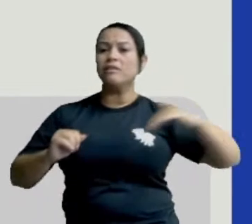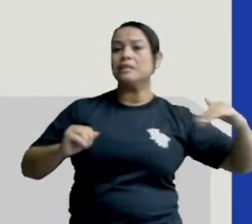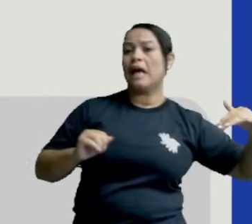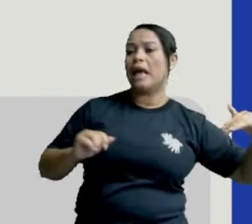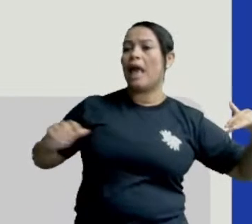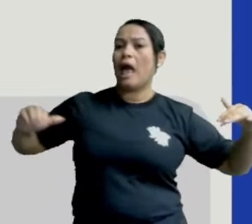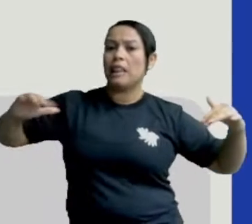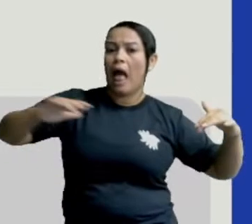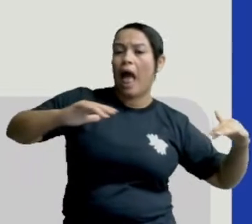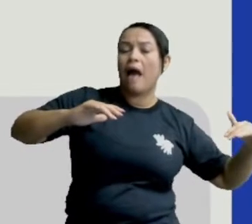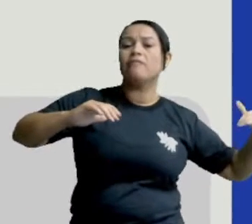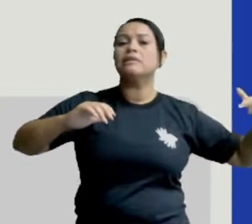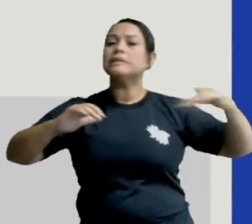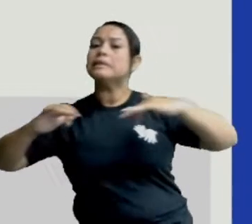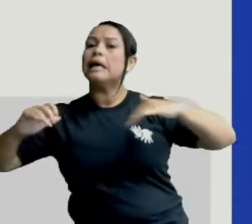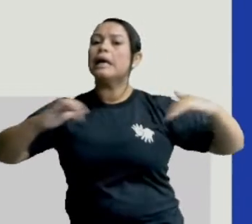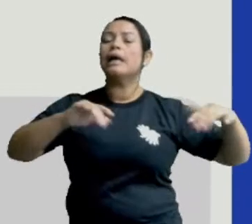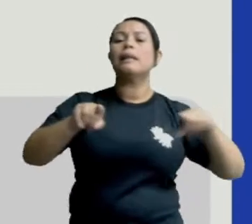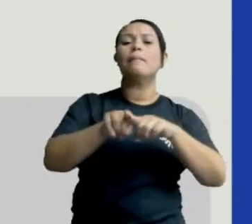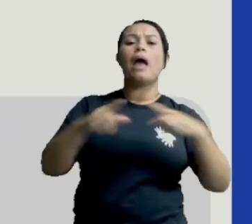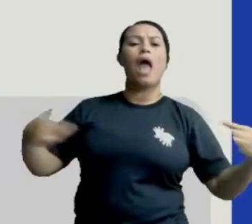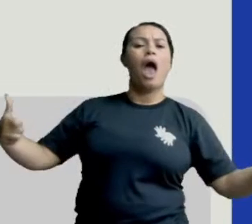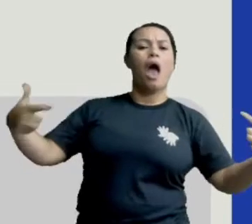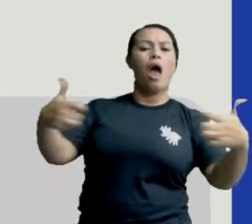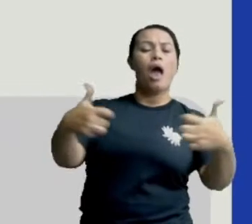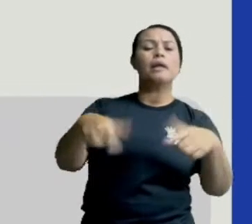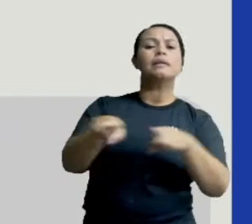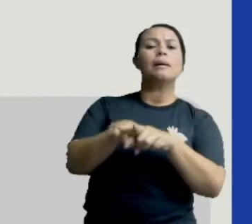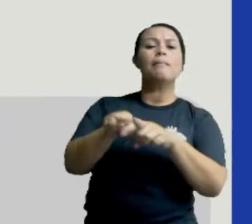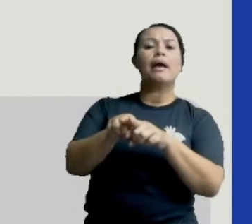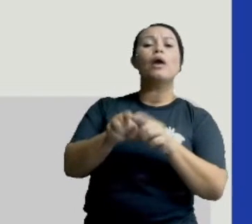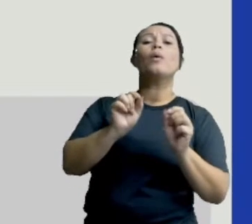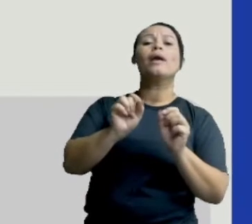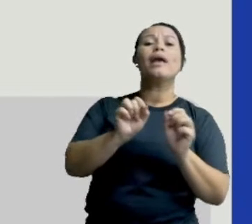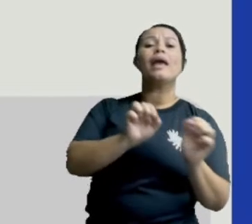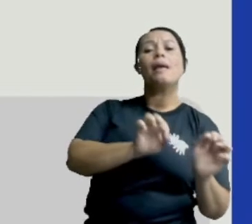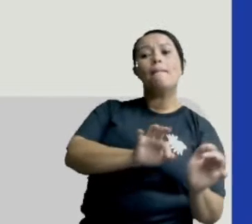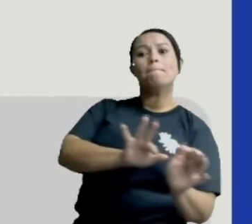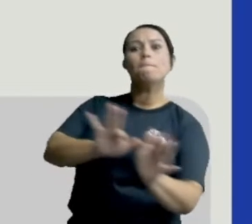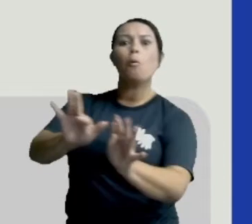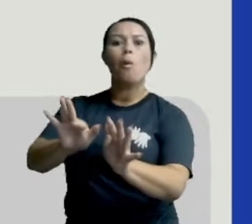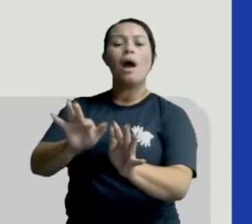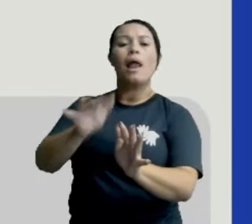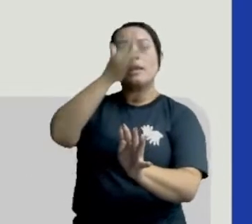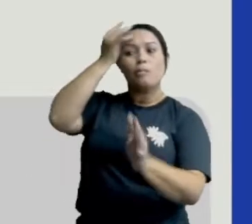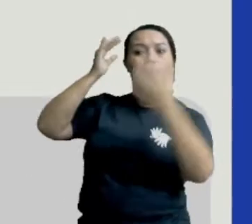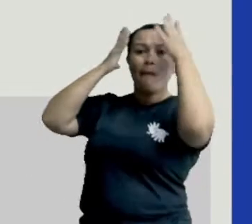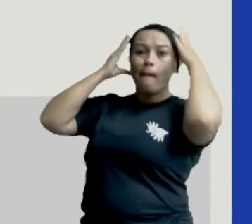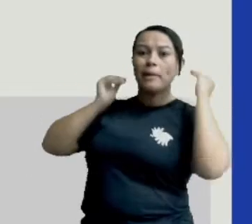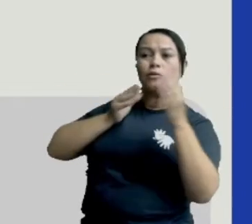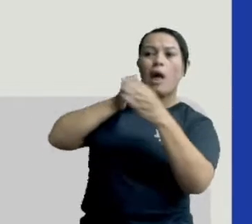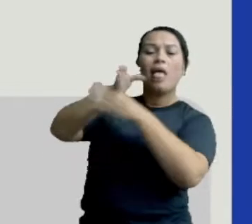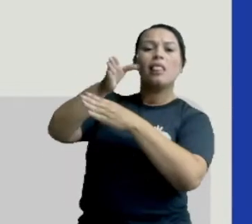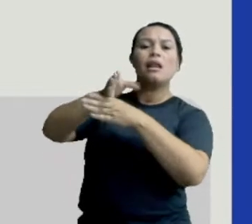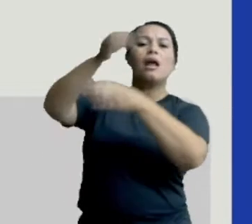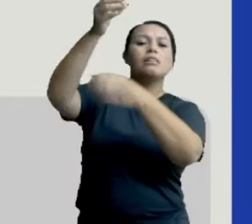recuavam, fugiam e investiam, atraindo e empurrando os invasores para dentro do